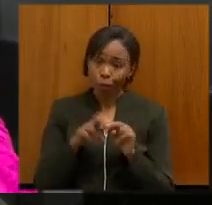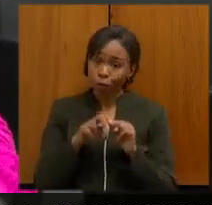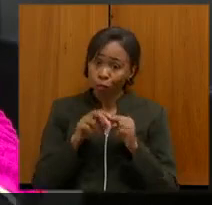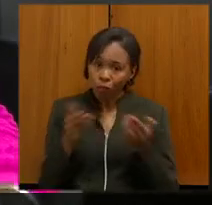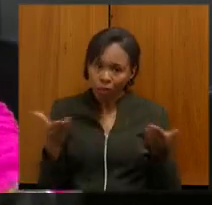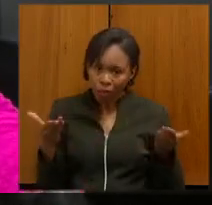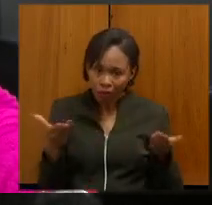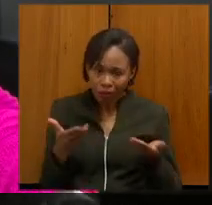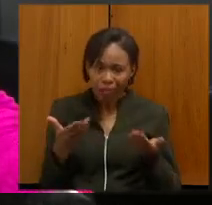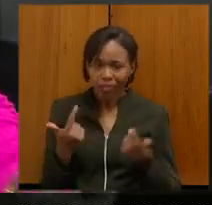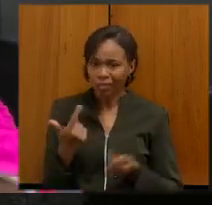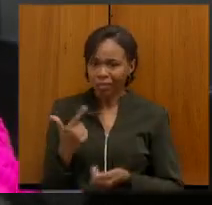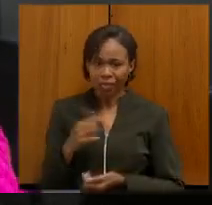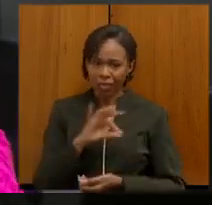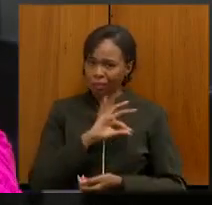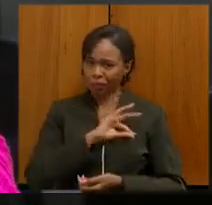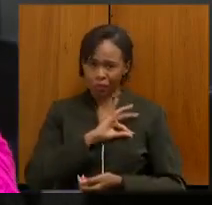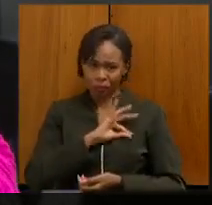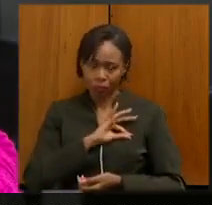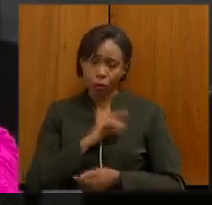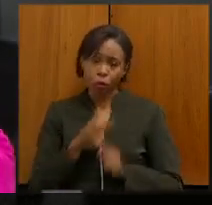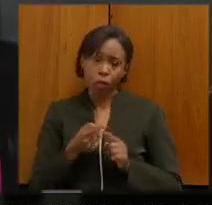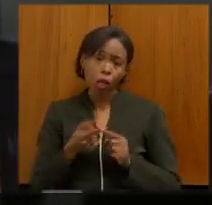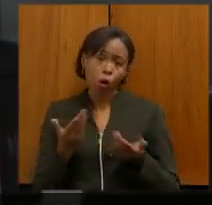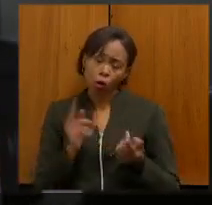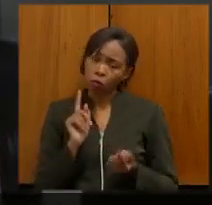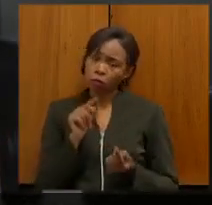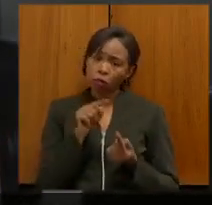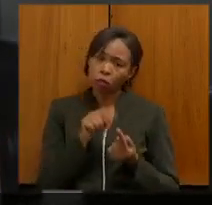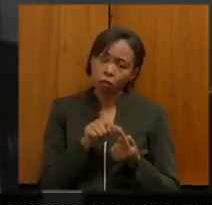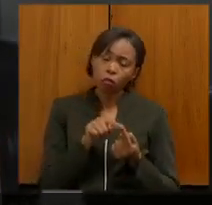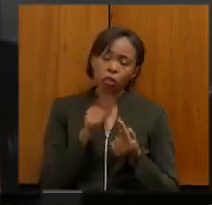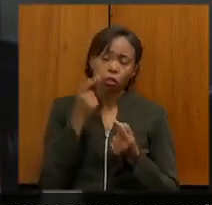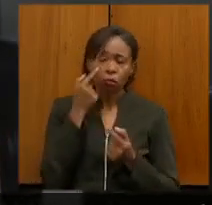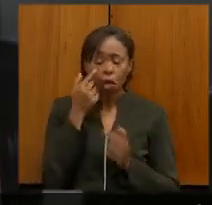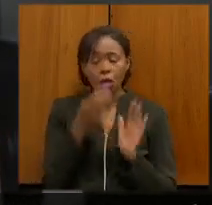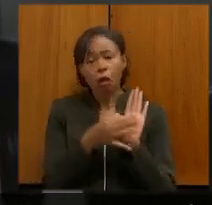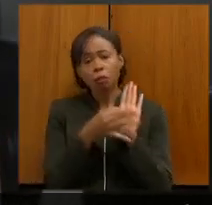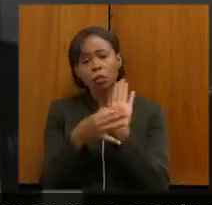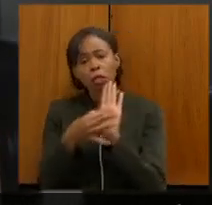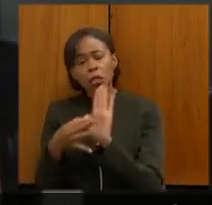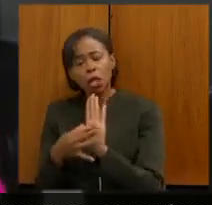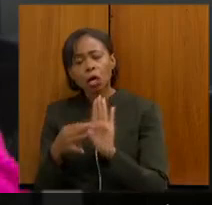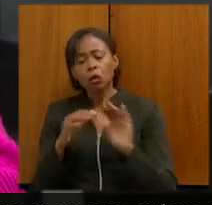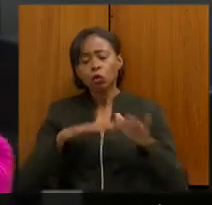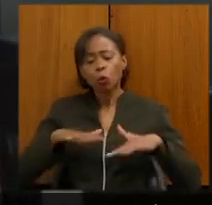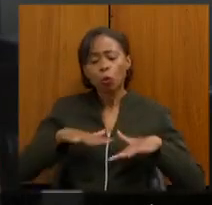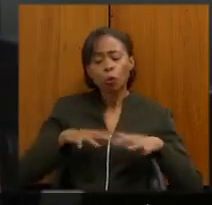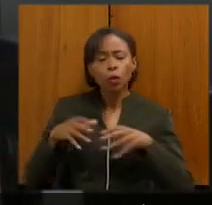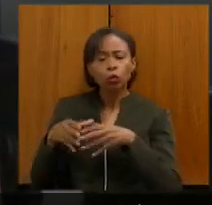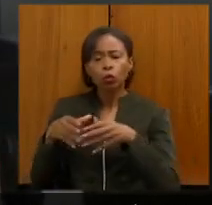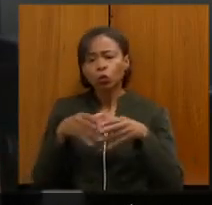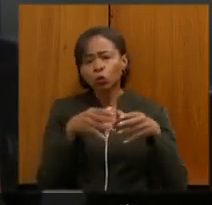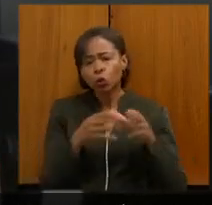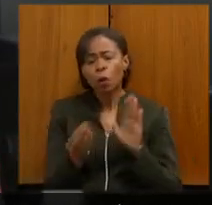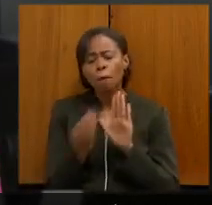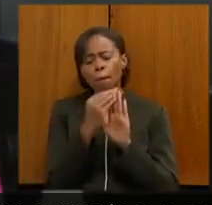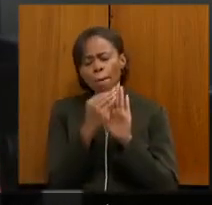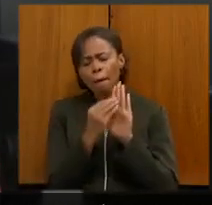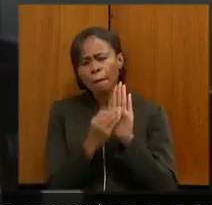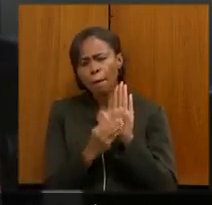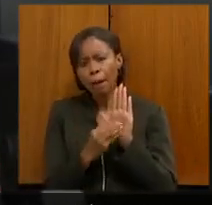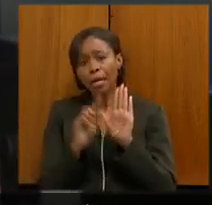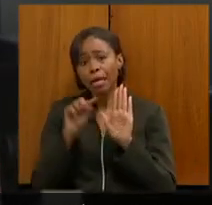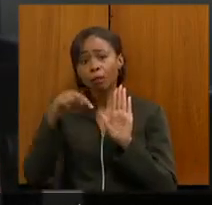audiência que não tem polícia militar que hoje é para ouvir mesmo os movimentos e anotando para depois a gente apresentar um